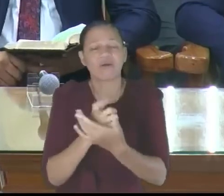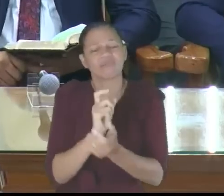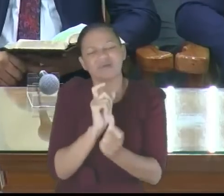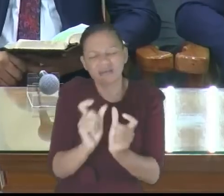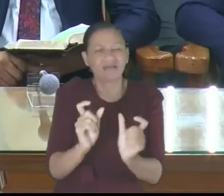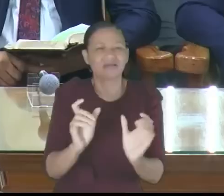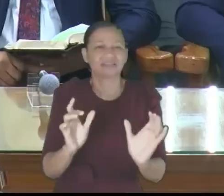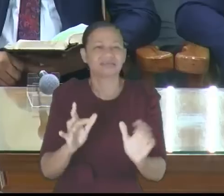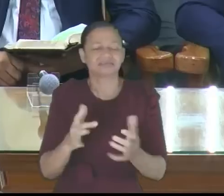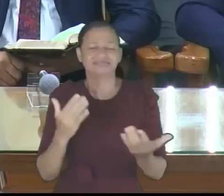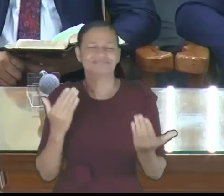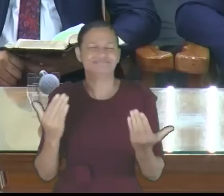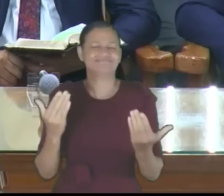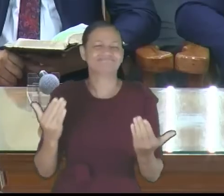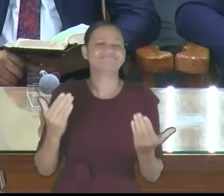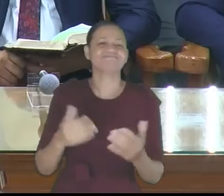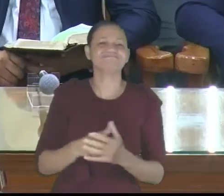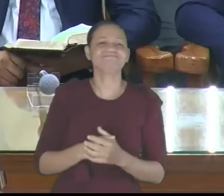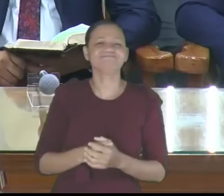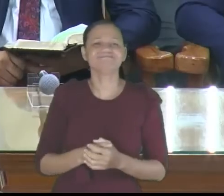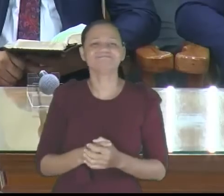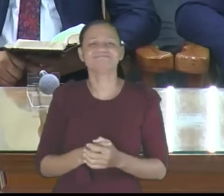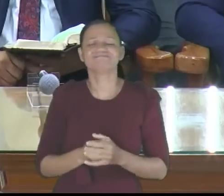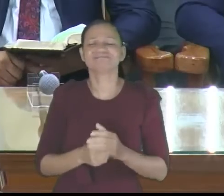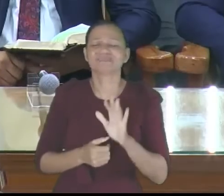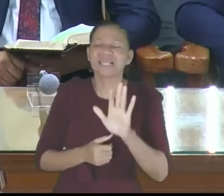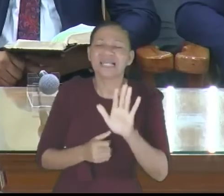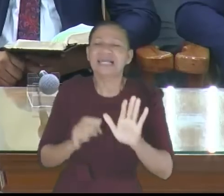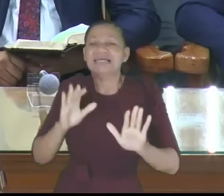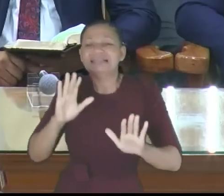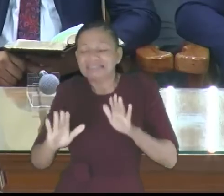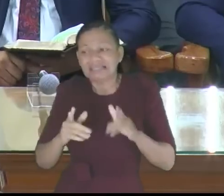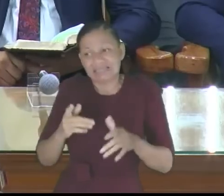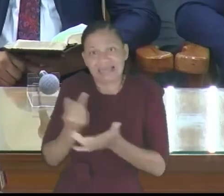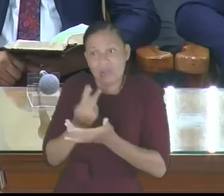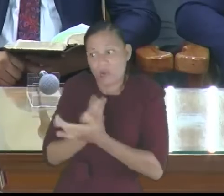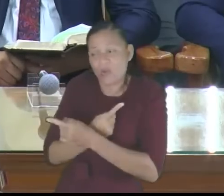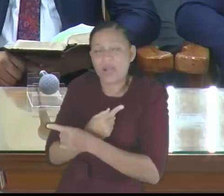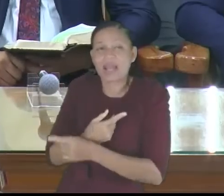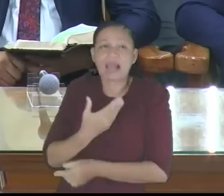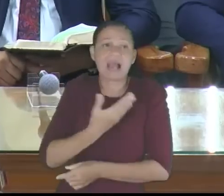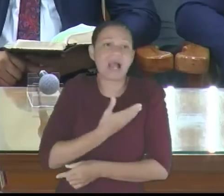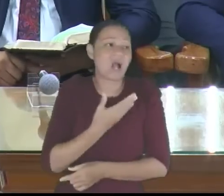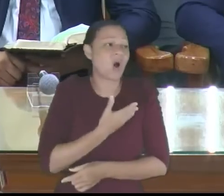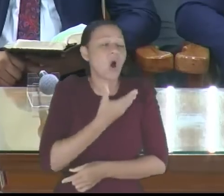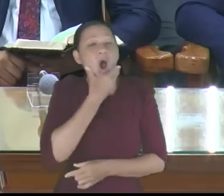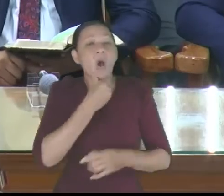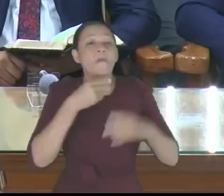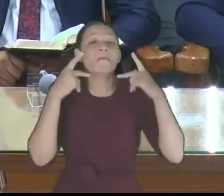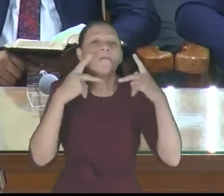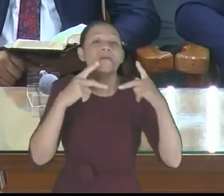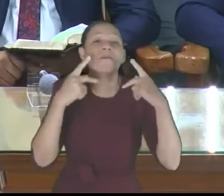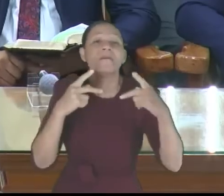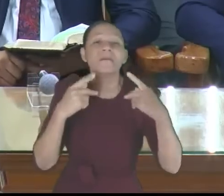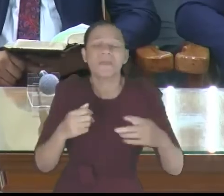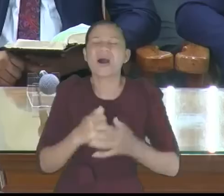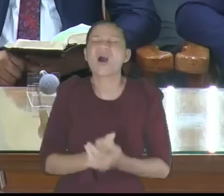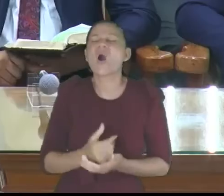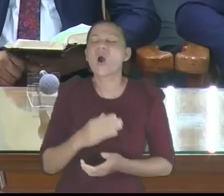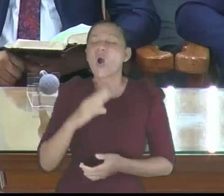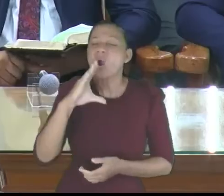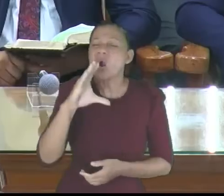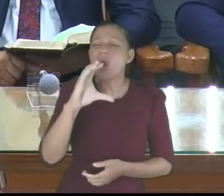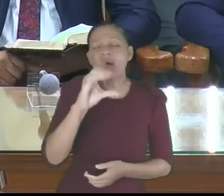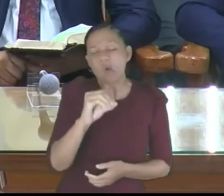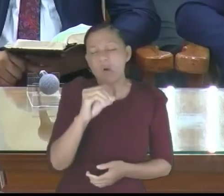mesmo ficou desconfiado e disse, aí talvez o amigo diga, pregador, e o que é pompiciência? E